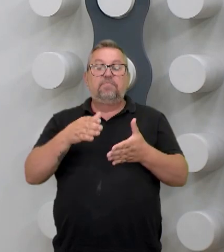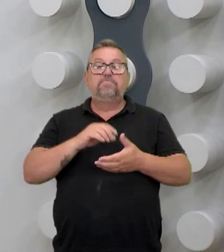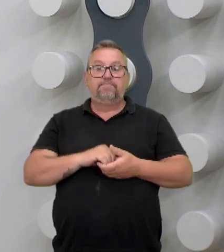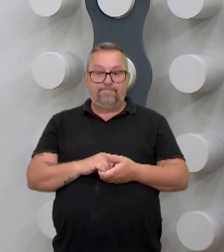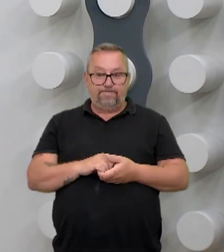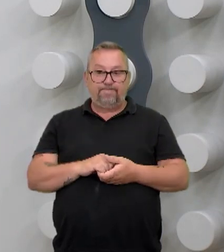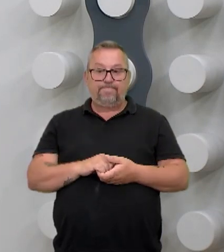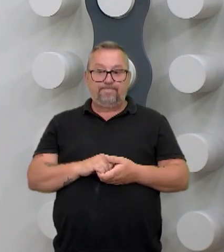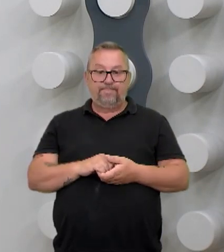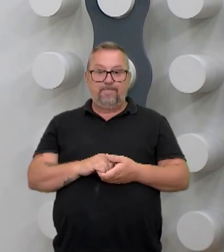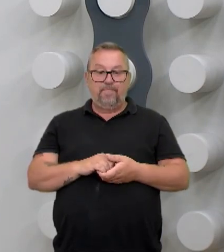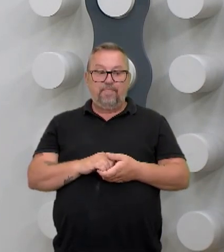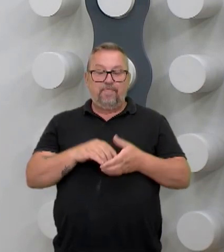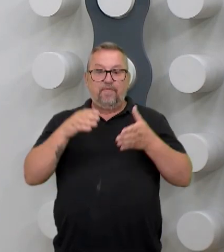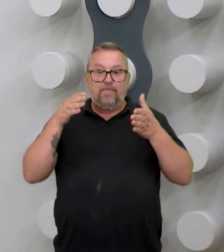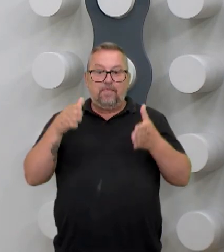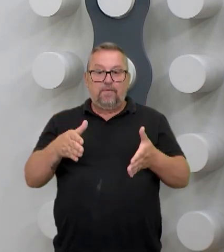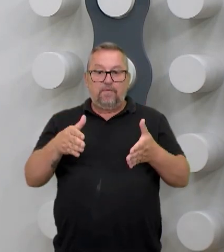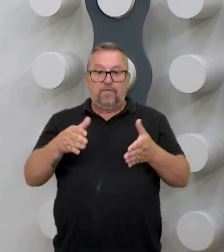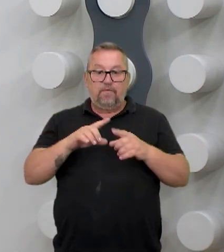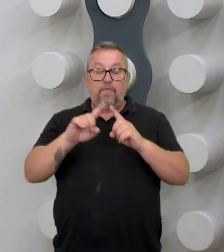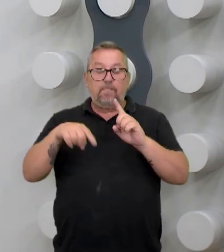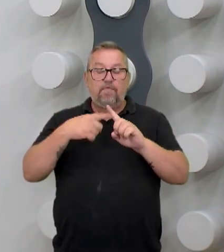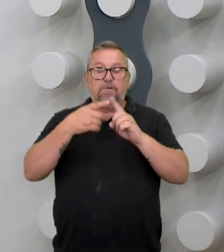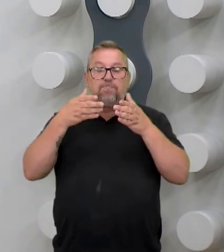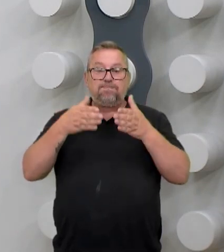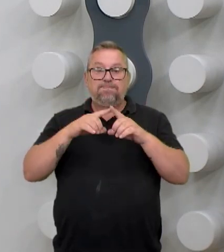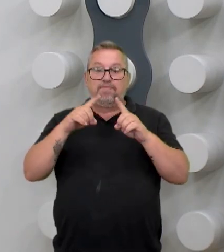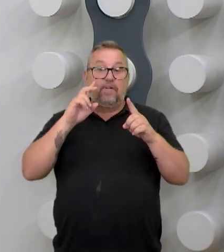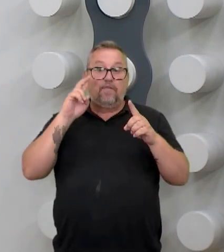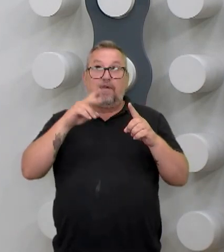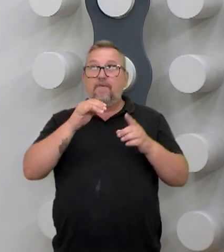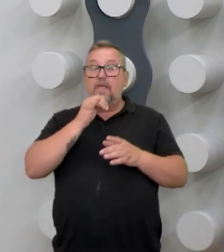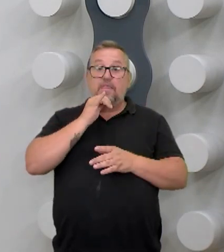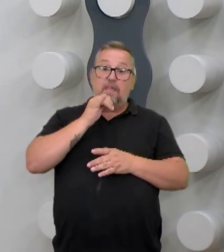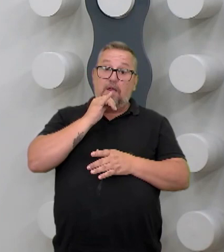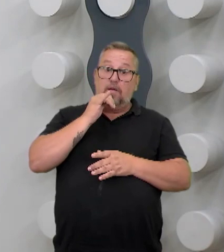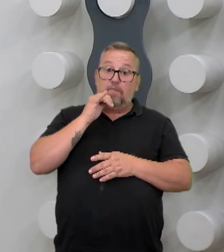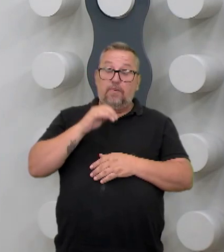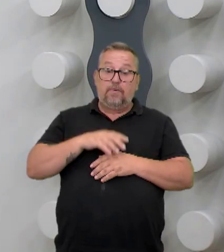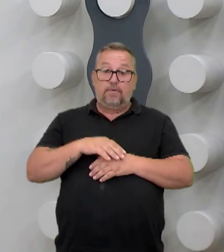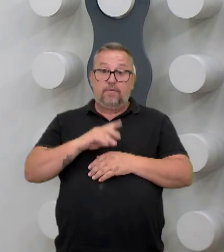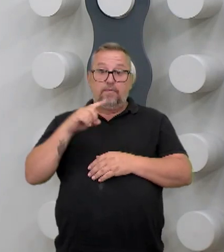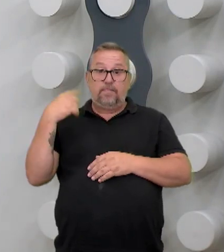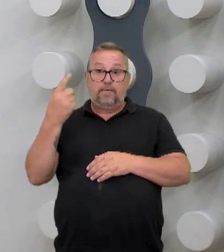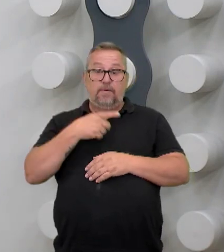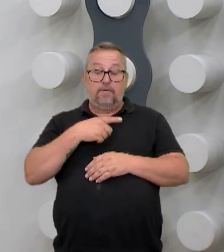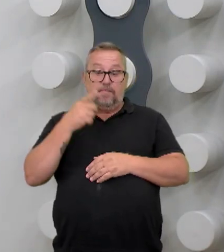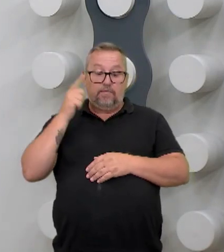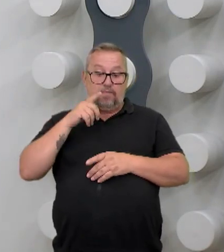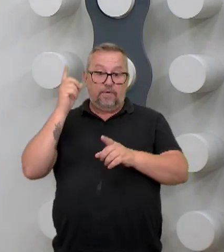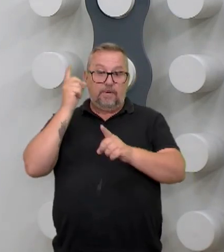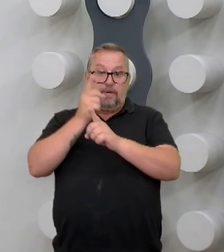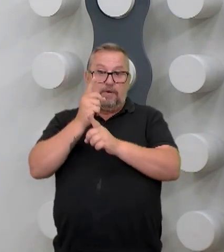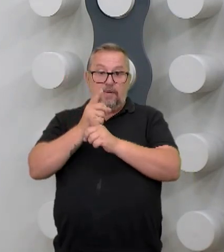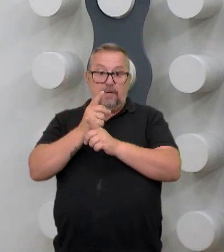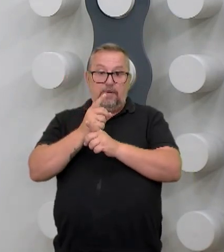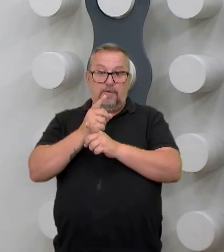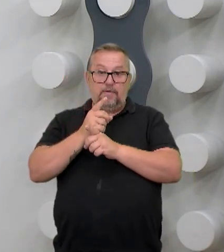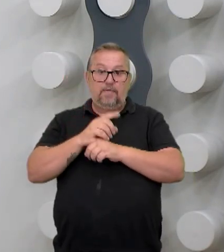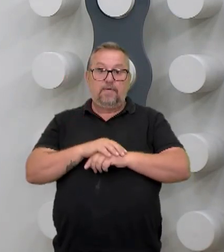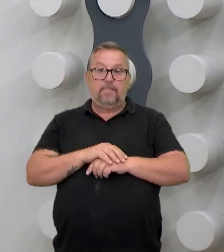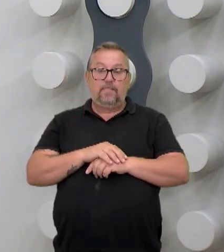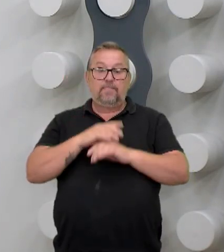tá? É o foco dos temas mais abordados. Então, você não vai achar ali, por exemplo, professor, para a gente poder identificar para eles, você não vai achar ali, por